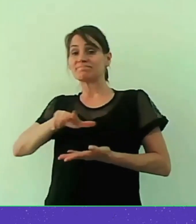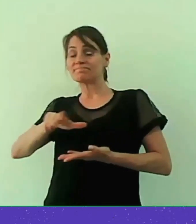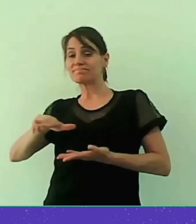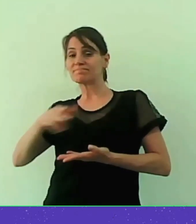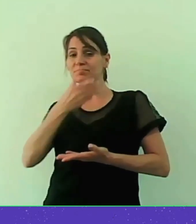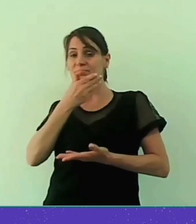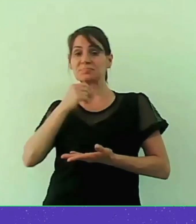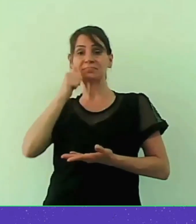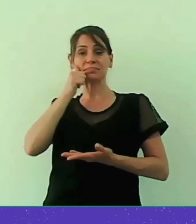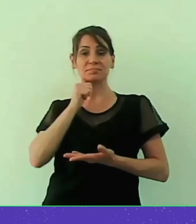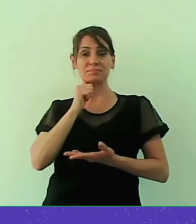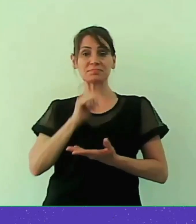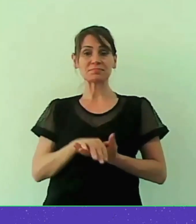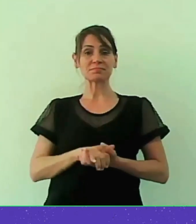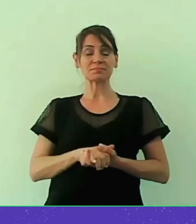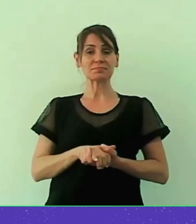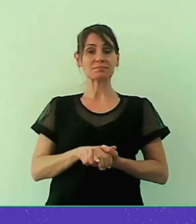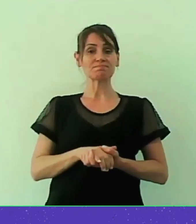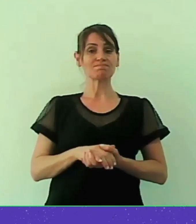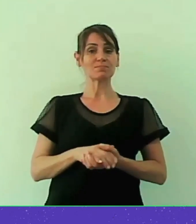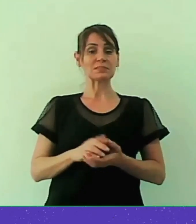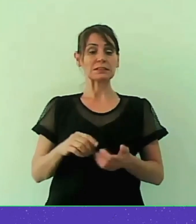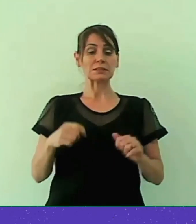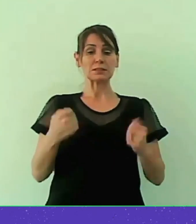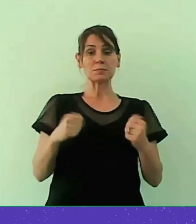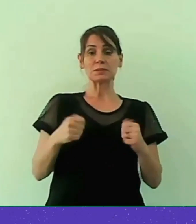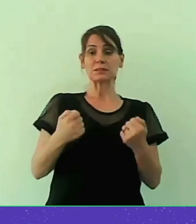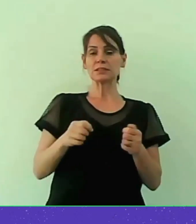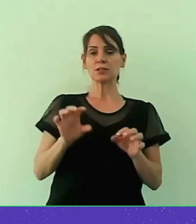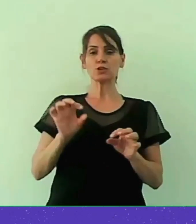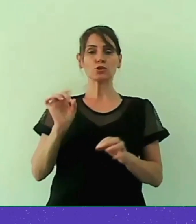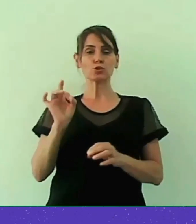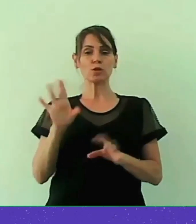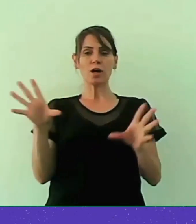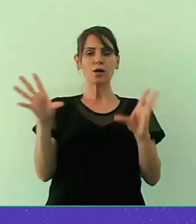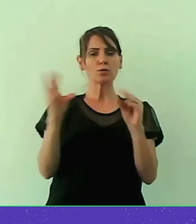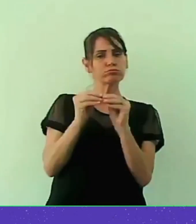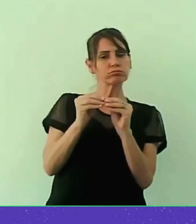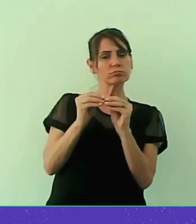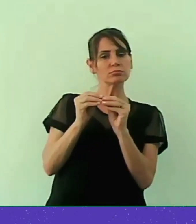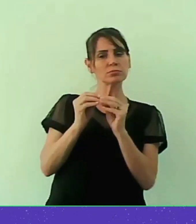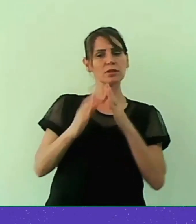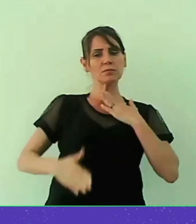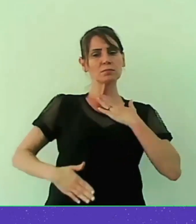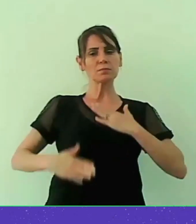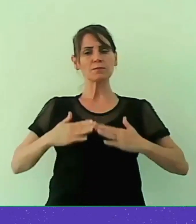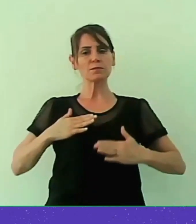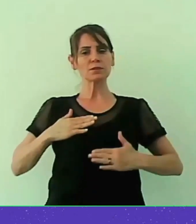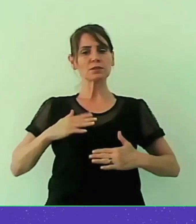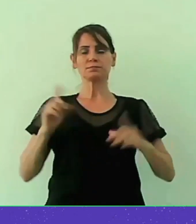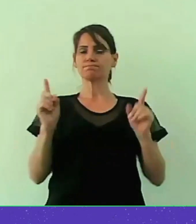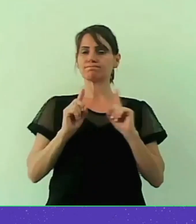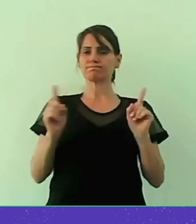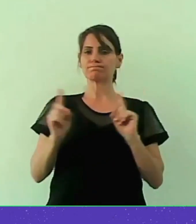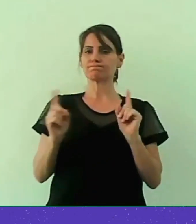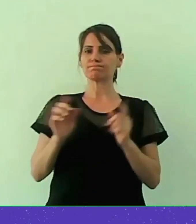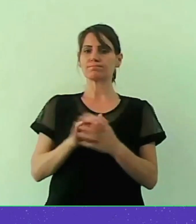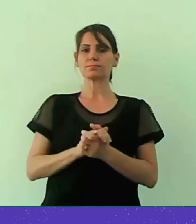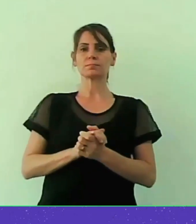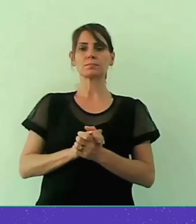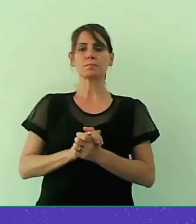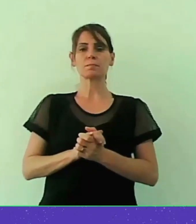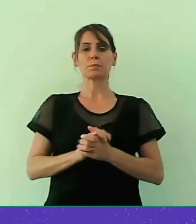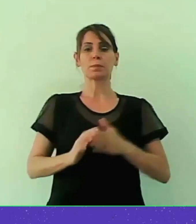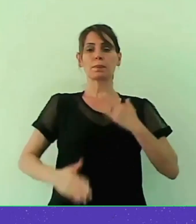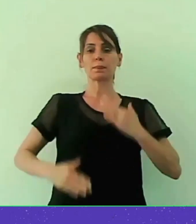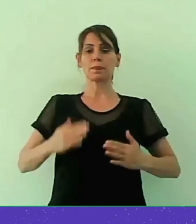a necessidade do homem não se resume apenas na necessidade física. Para a necessidade